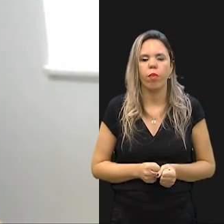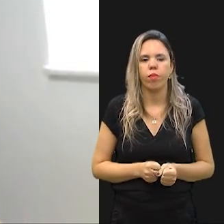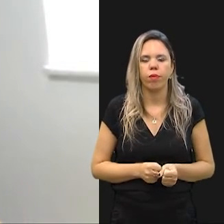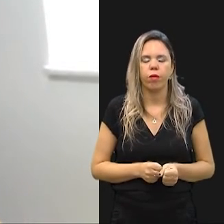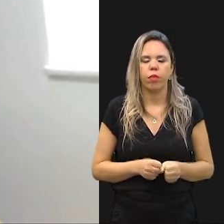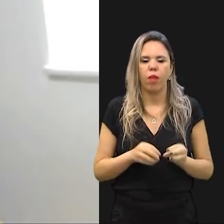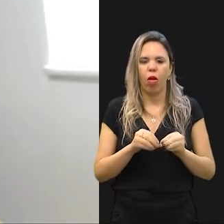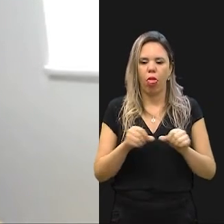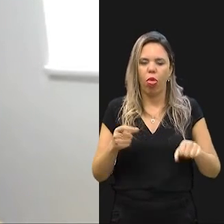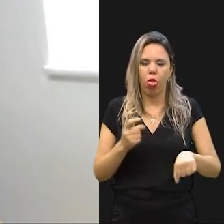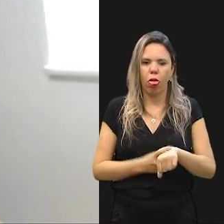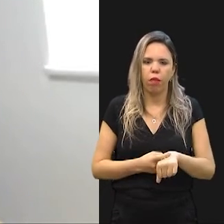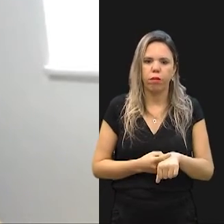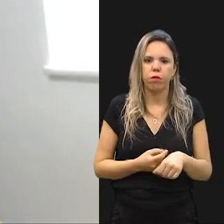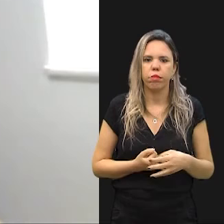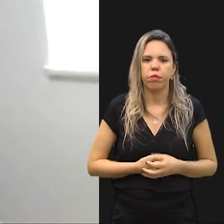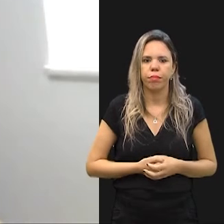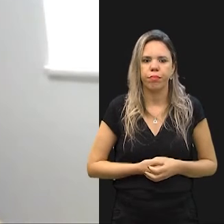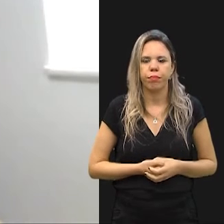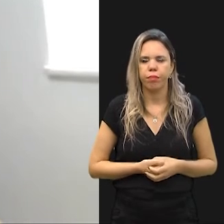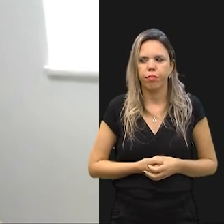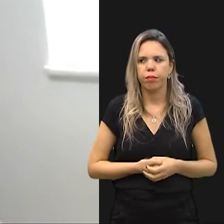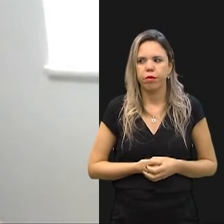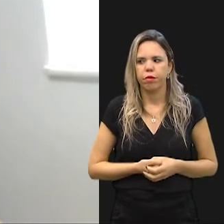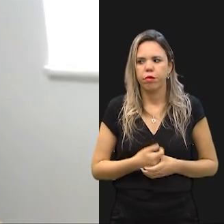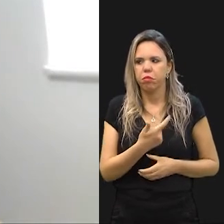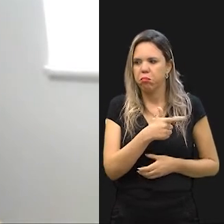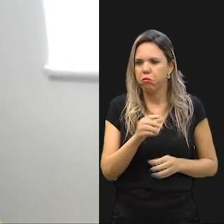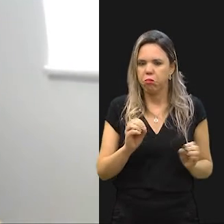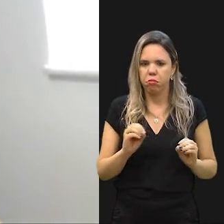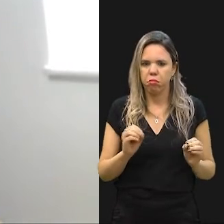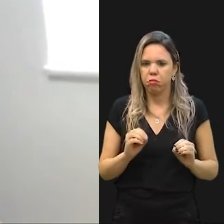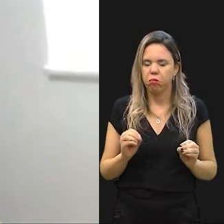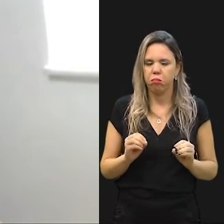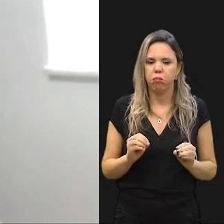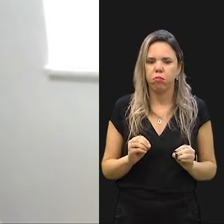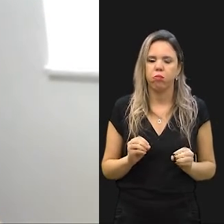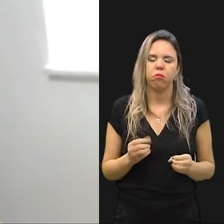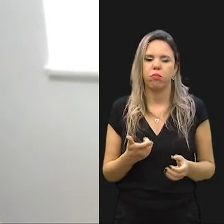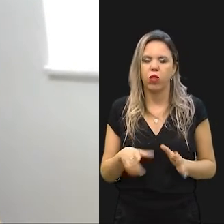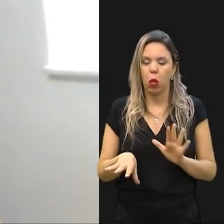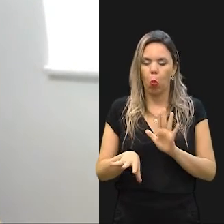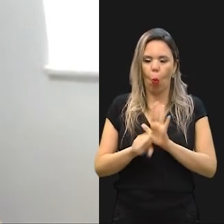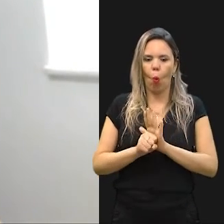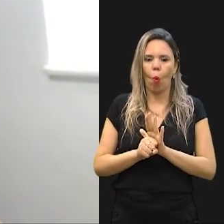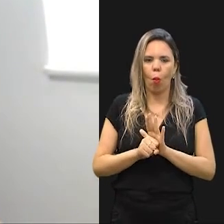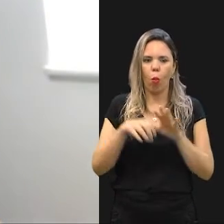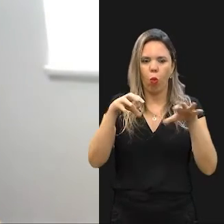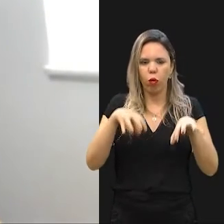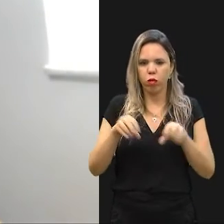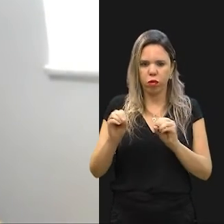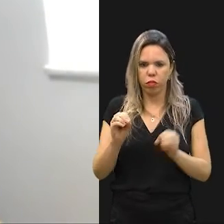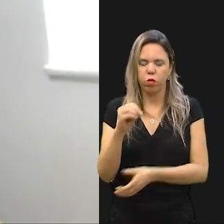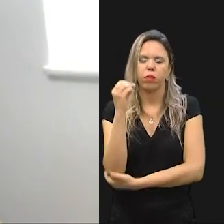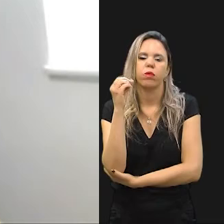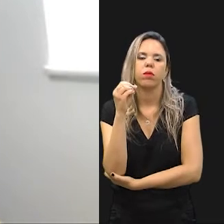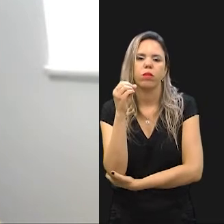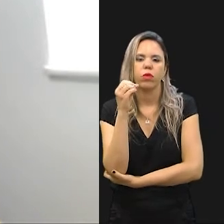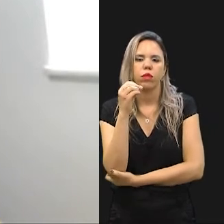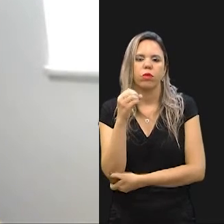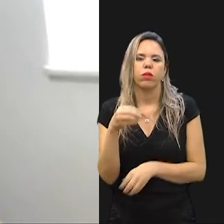arenoso, né, sem estar compactado pela umidade, e essas